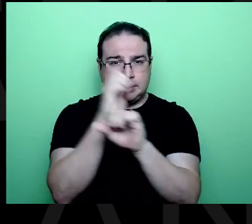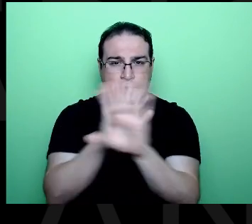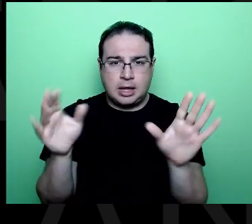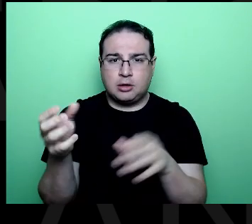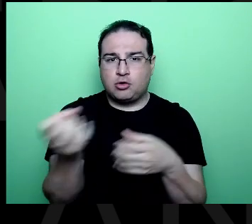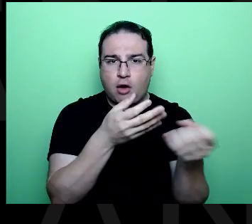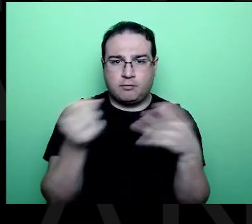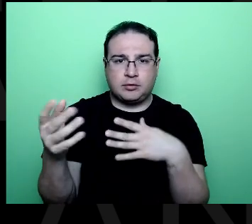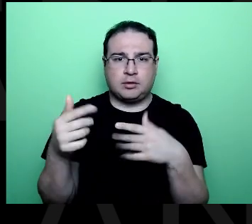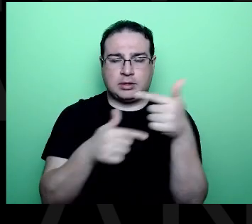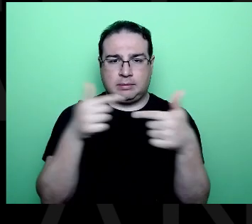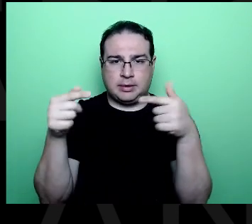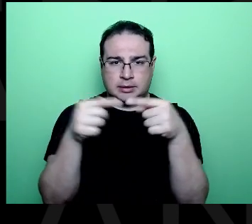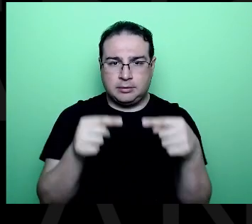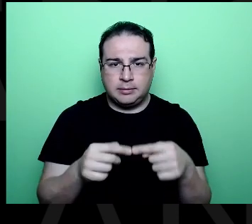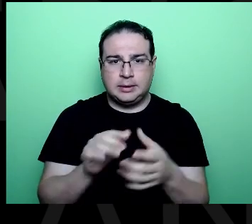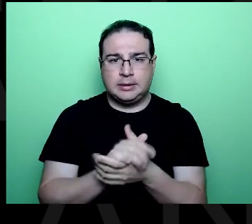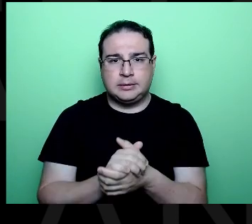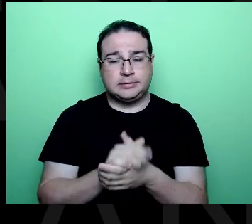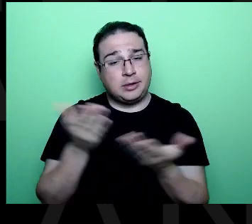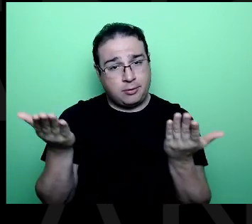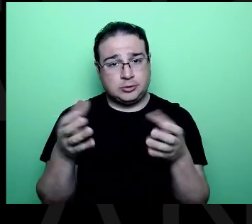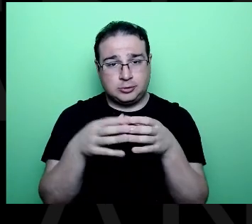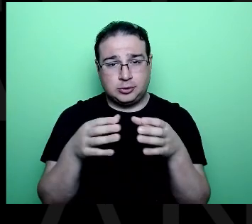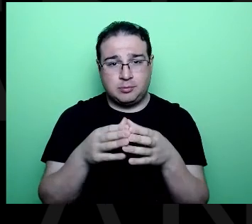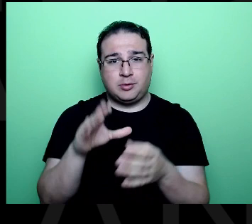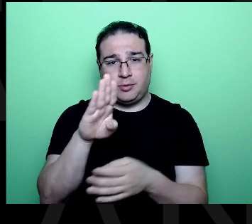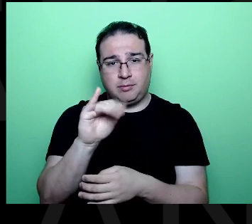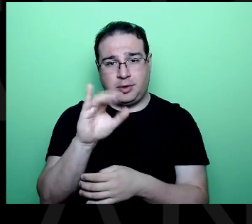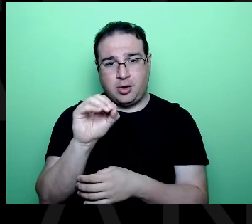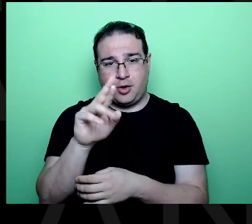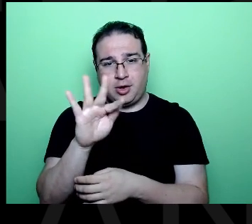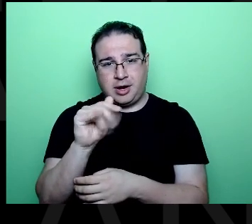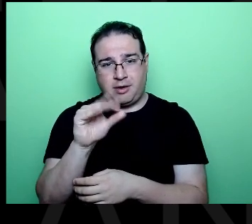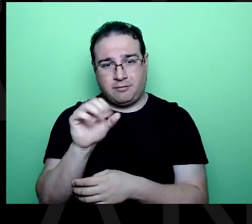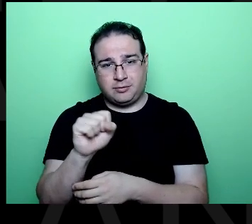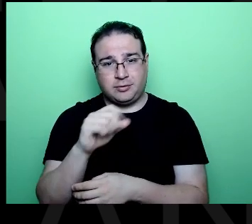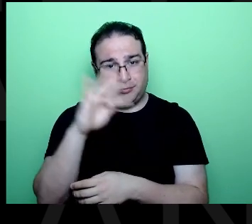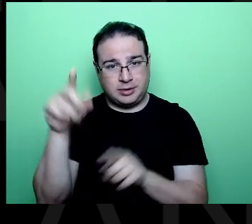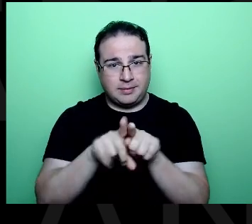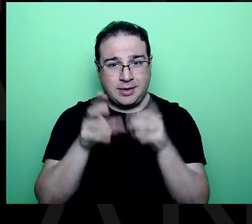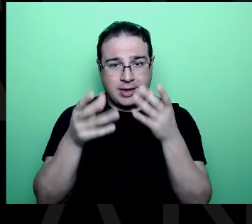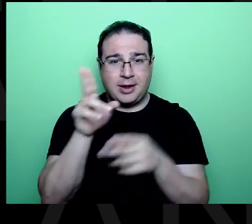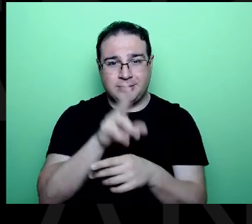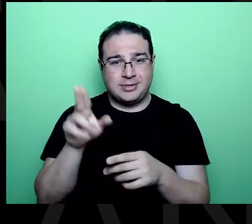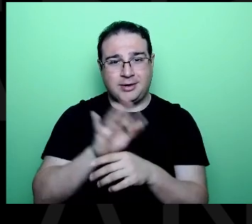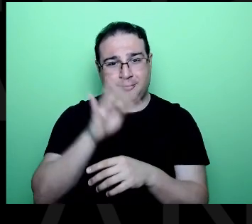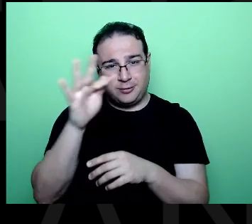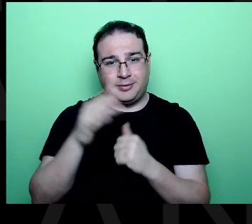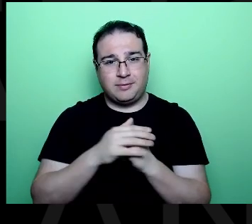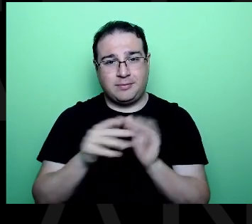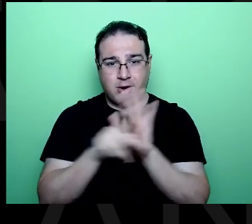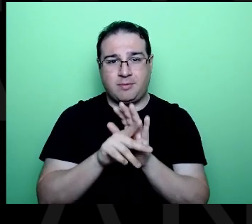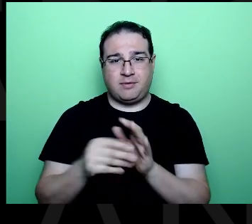essas novas ferramentas que existem aí, que os biógrafos usam e que eu espero aprender para usar no Brizola.